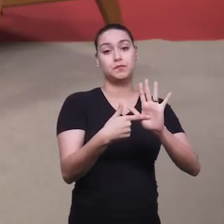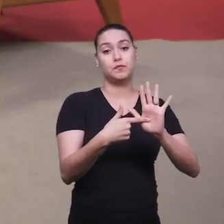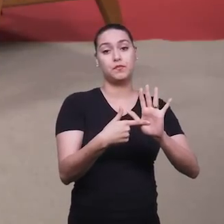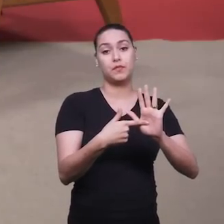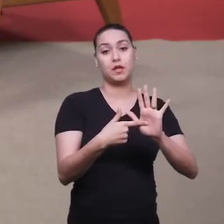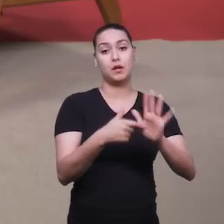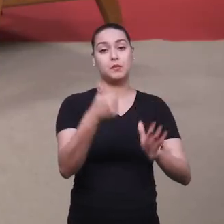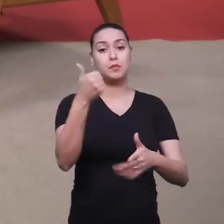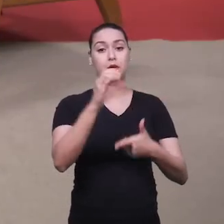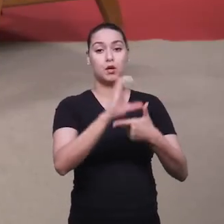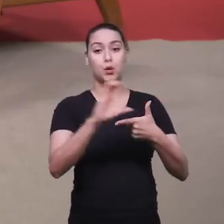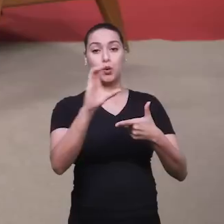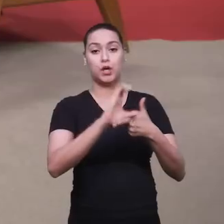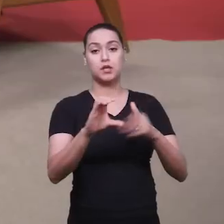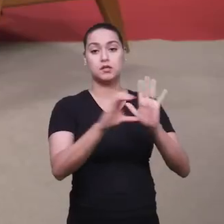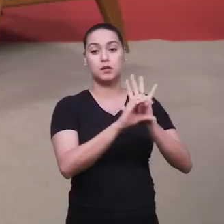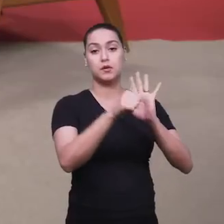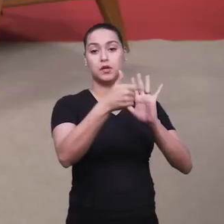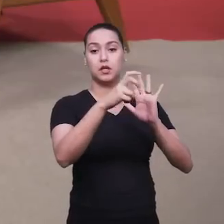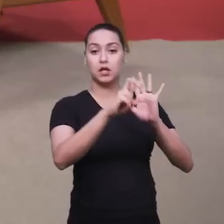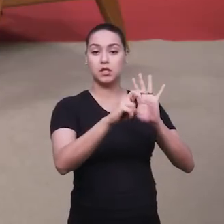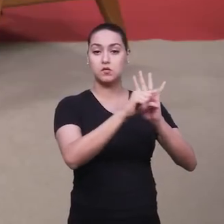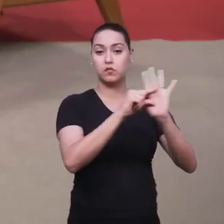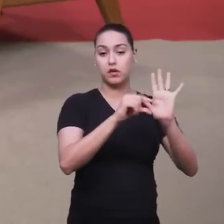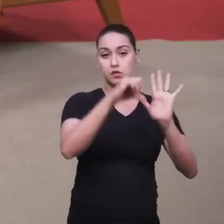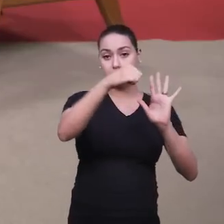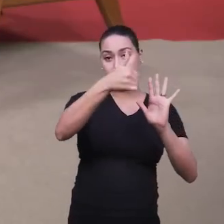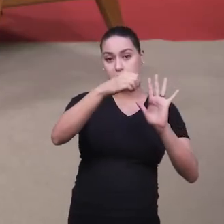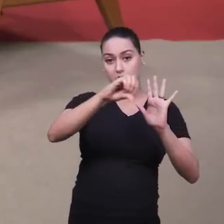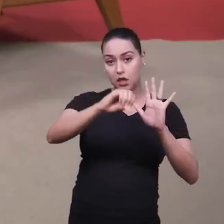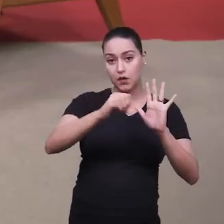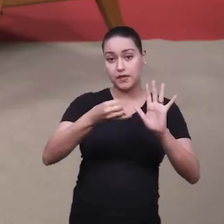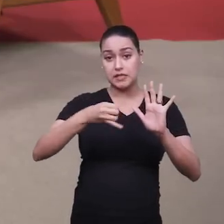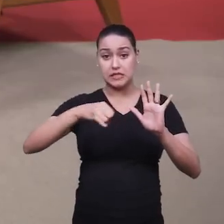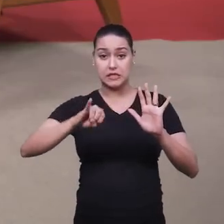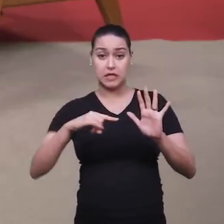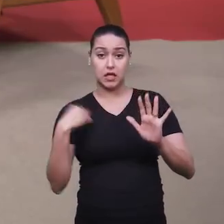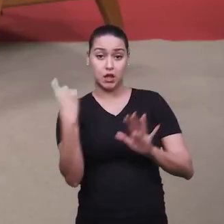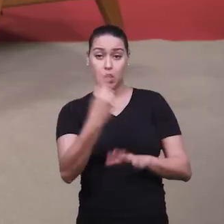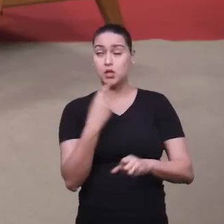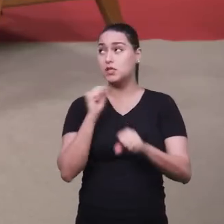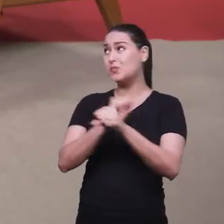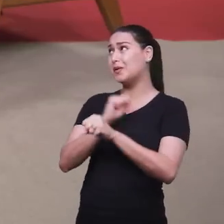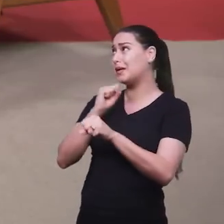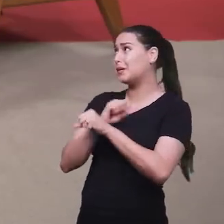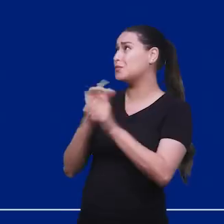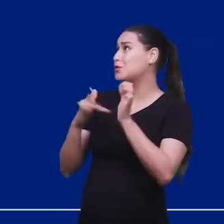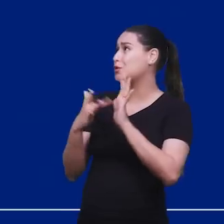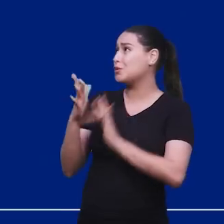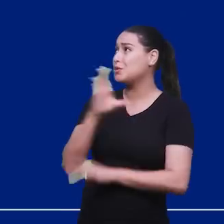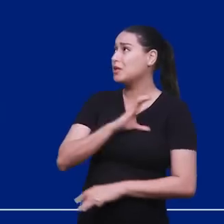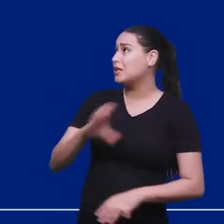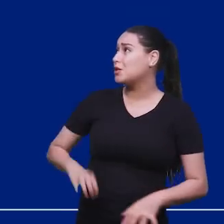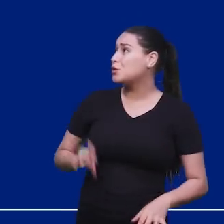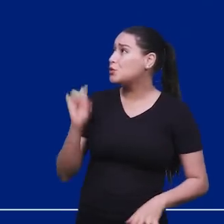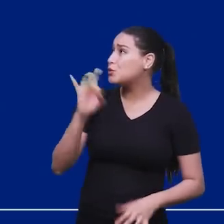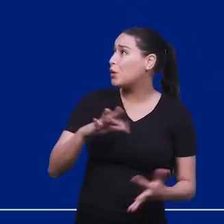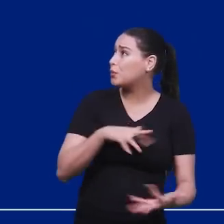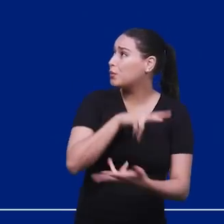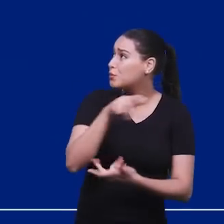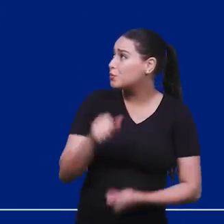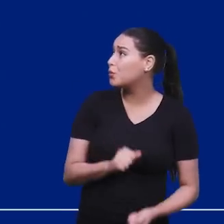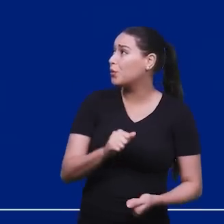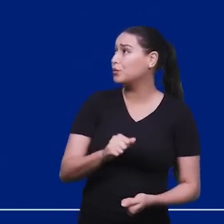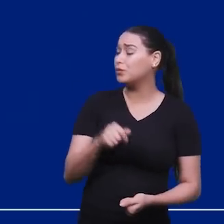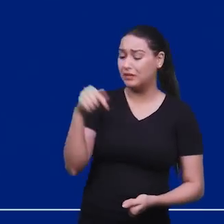está na agulha para a gente aqui, que está na primeira carta aos Coríntios, capítulo 15, verso 19, que diz assim: se esperamos em